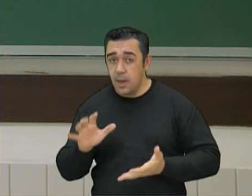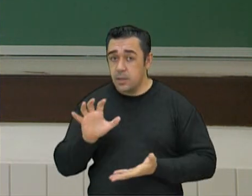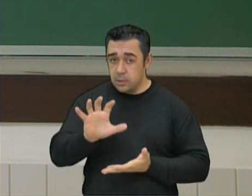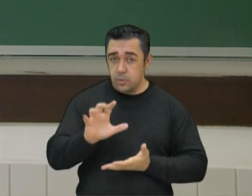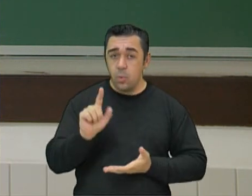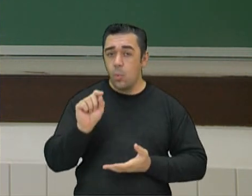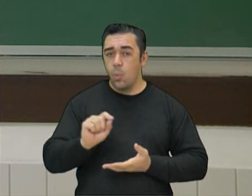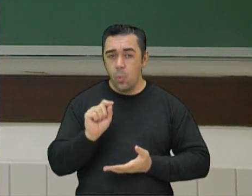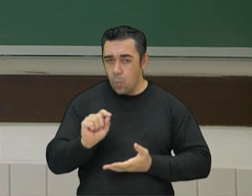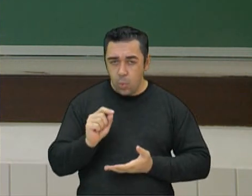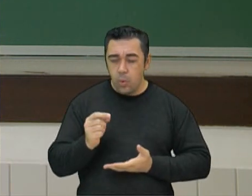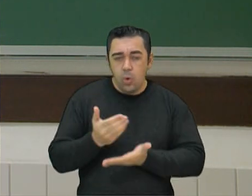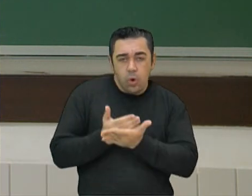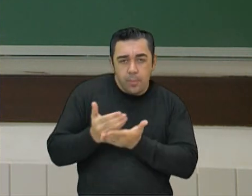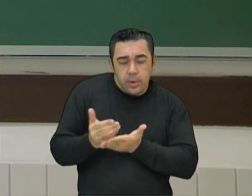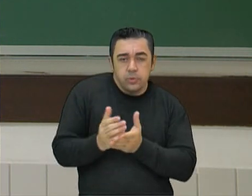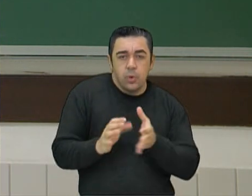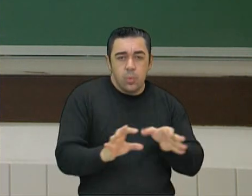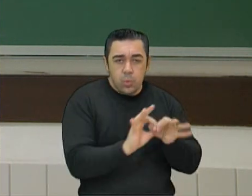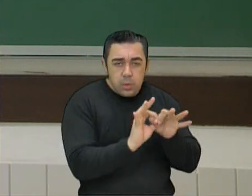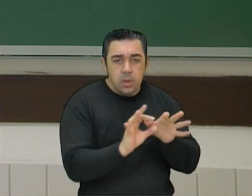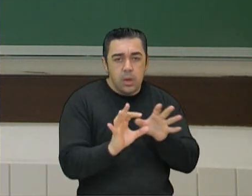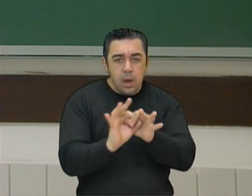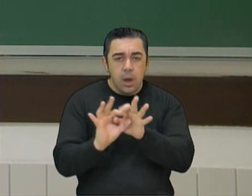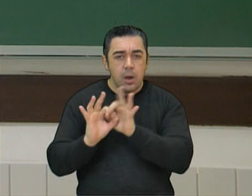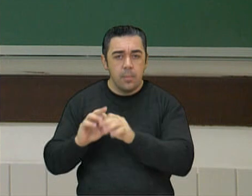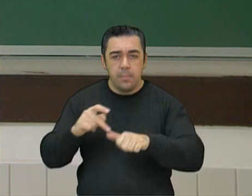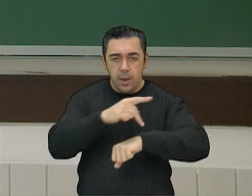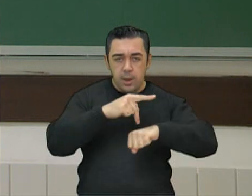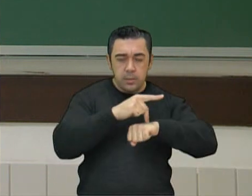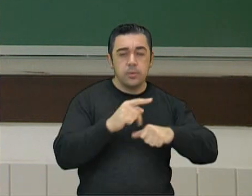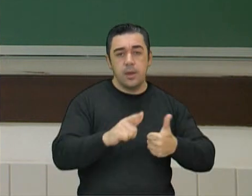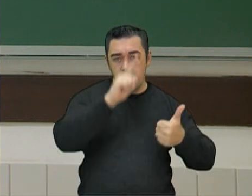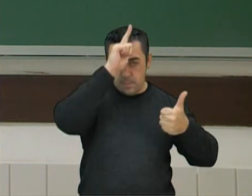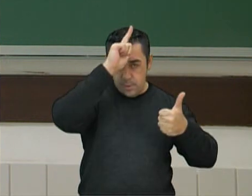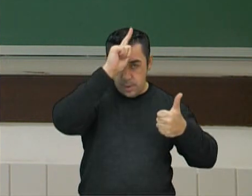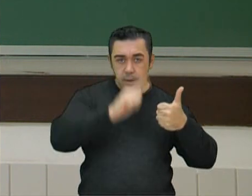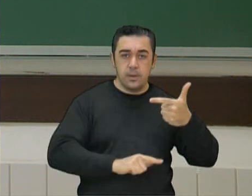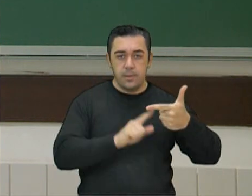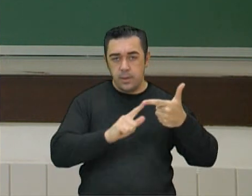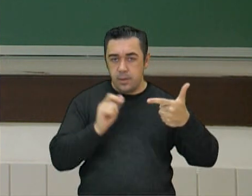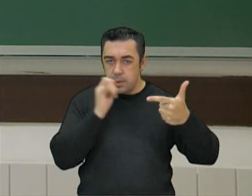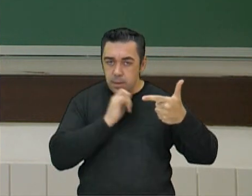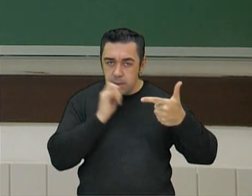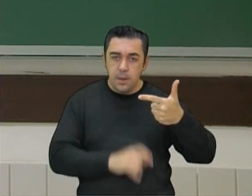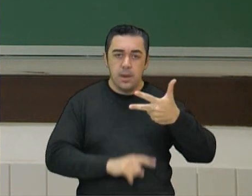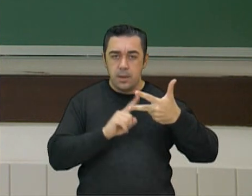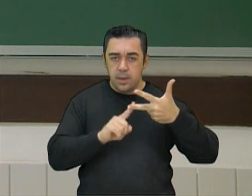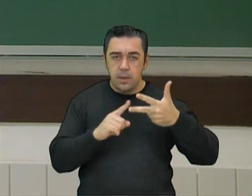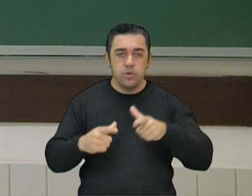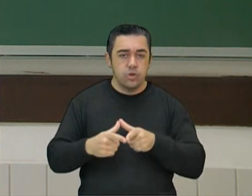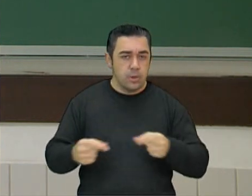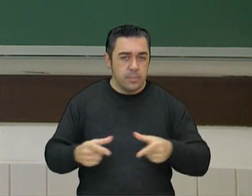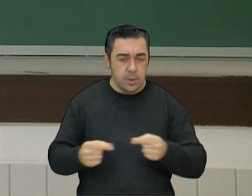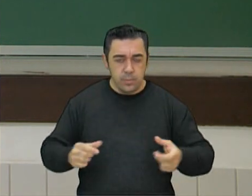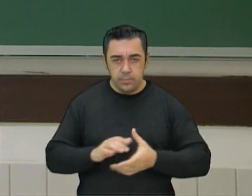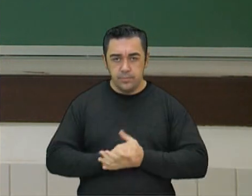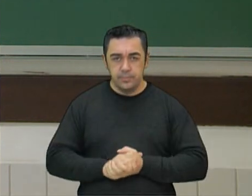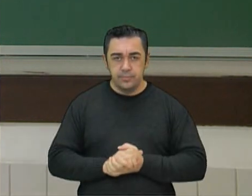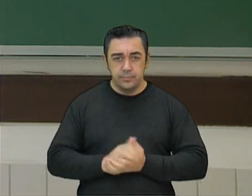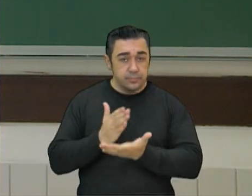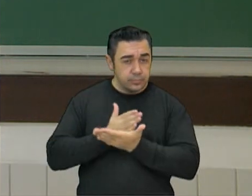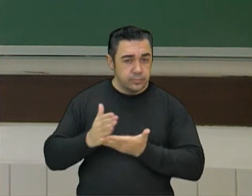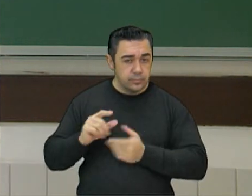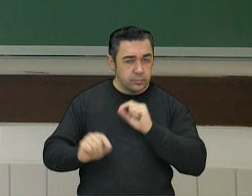a formação do eixo, formado então inicialmente por Alemanha, Itália e Japão.